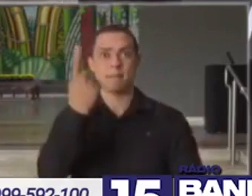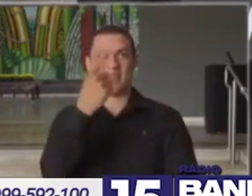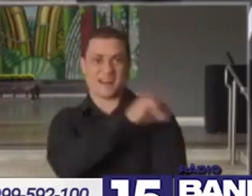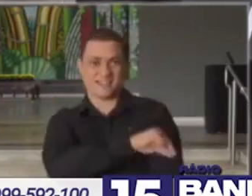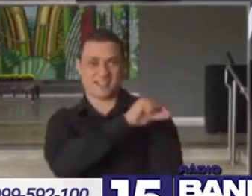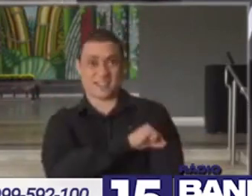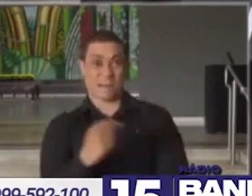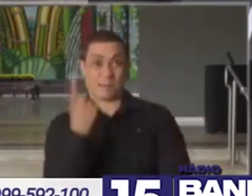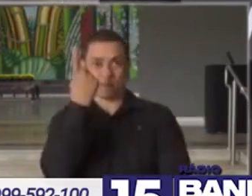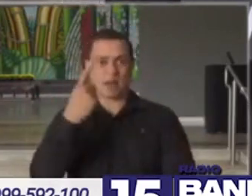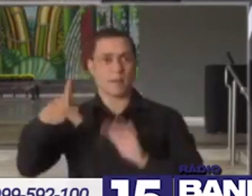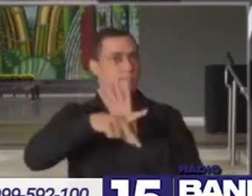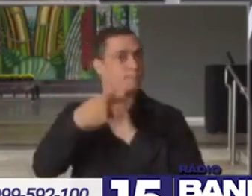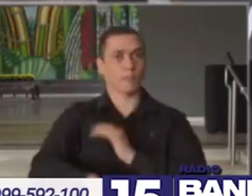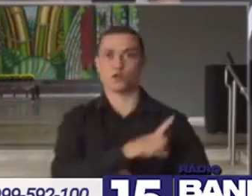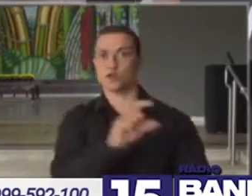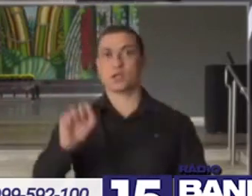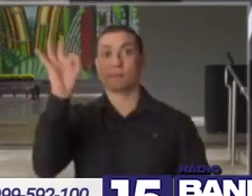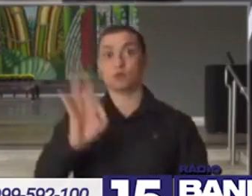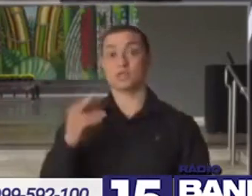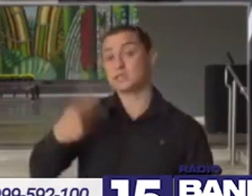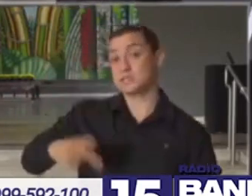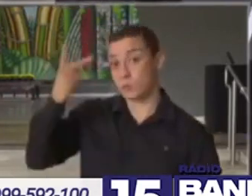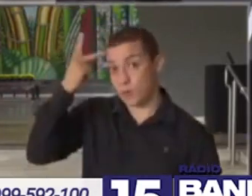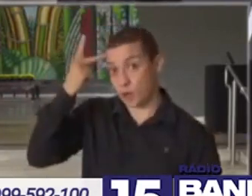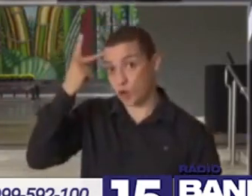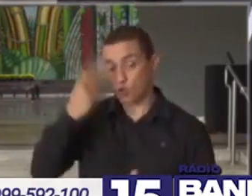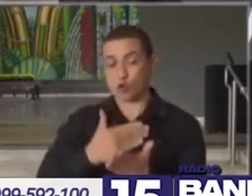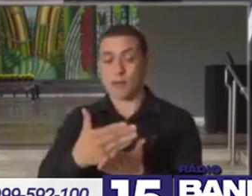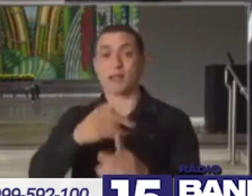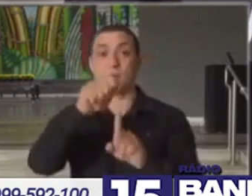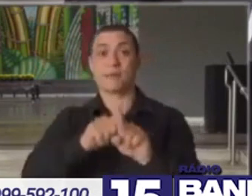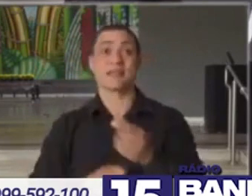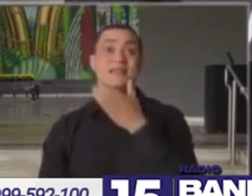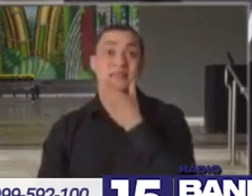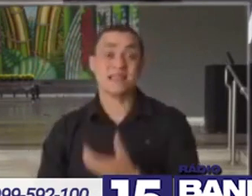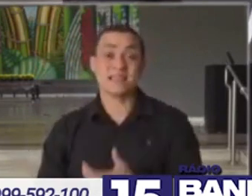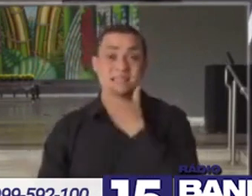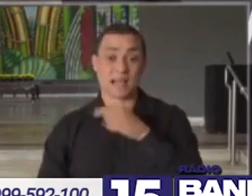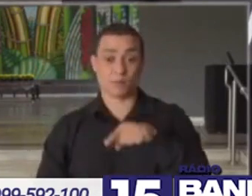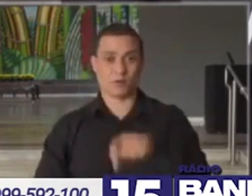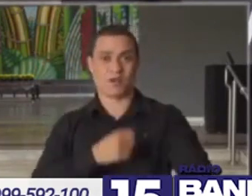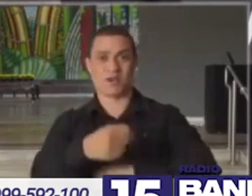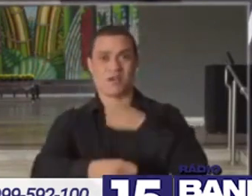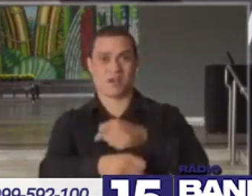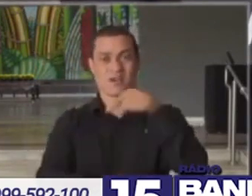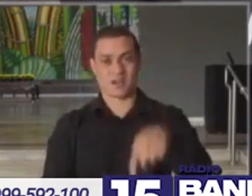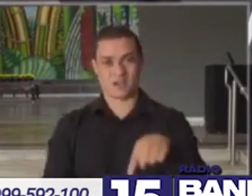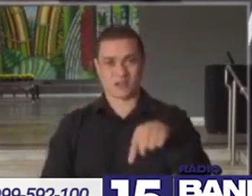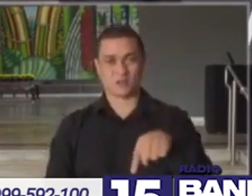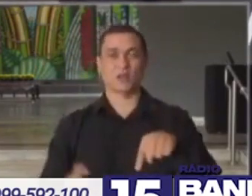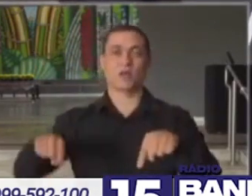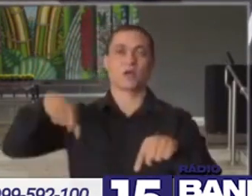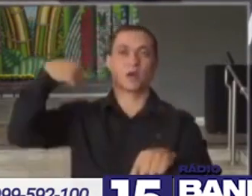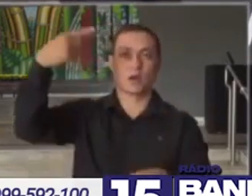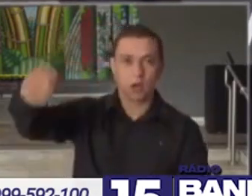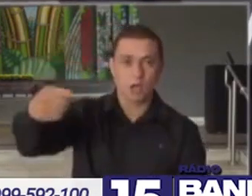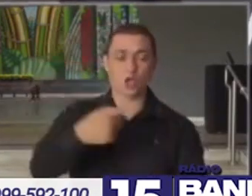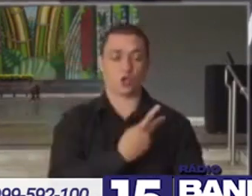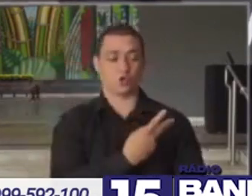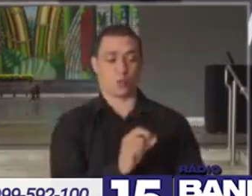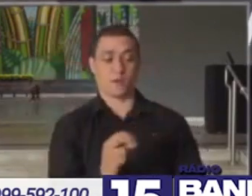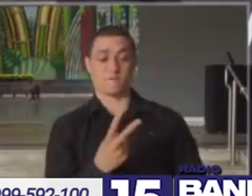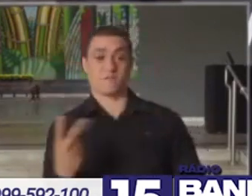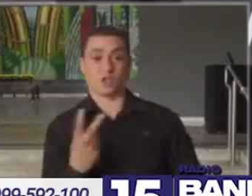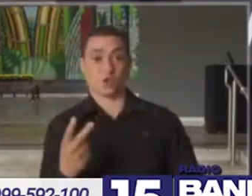fábrica deverá ficar pronta no dia 30 de setembro e esta nova fábrica de vacinas